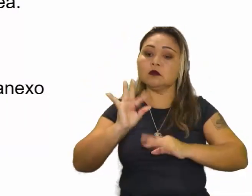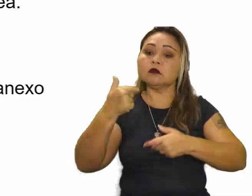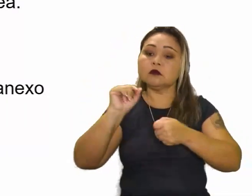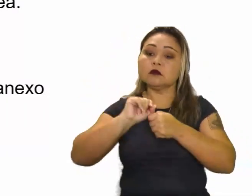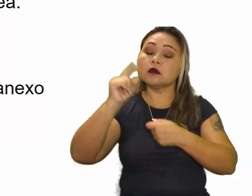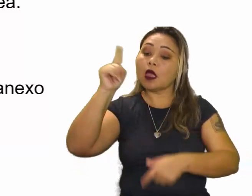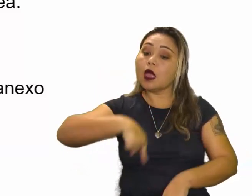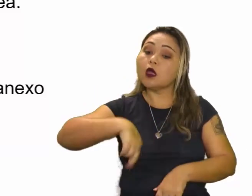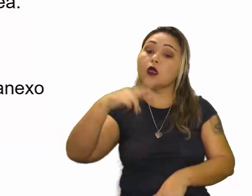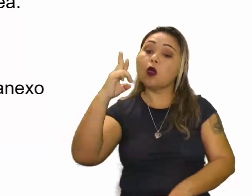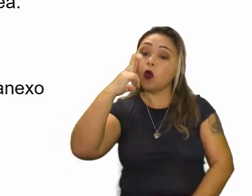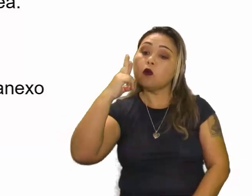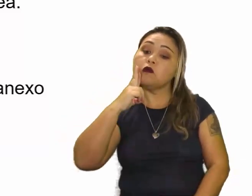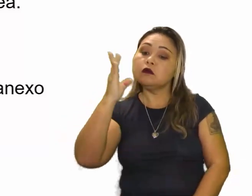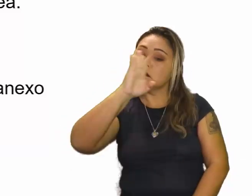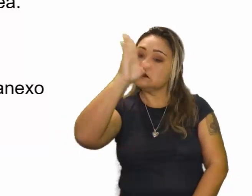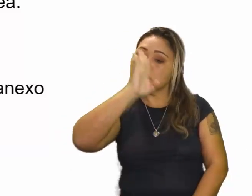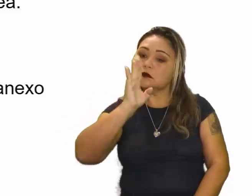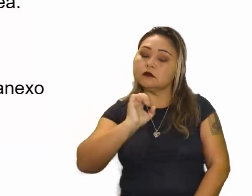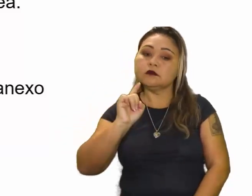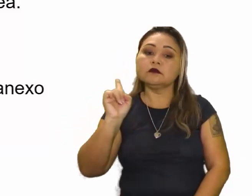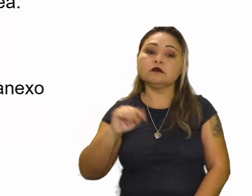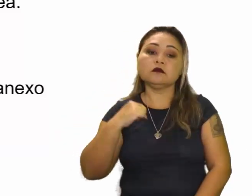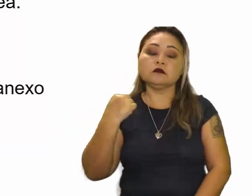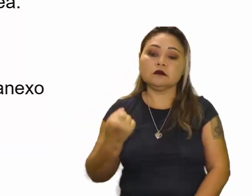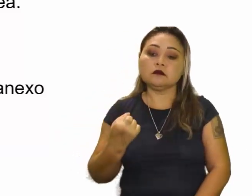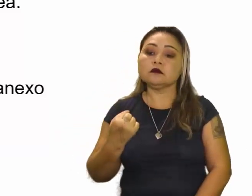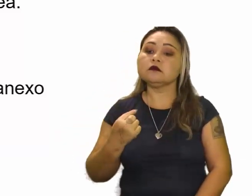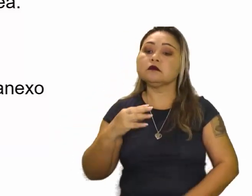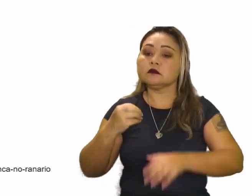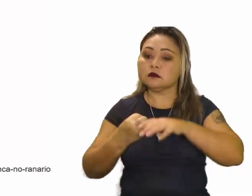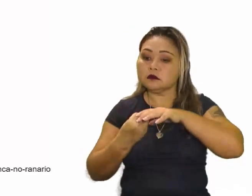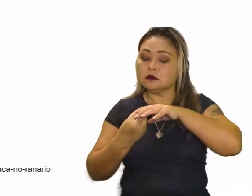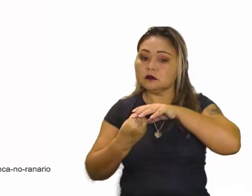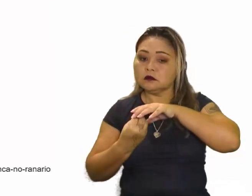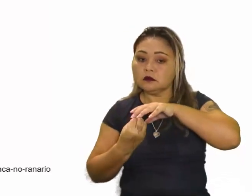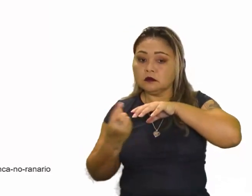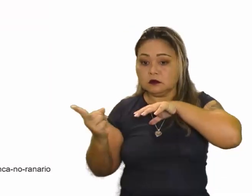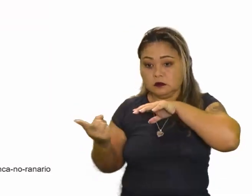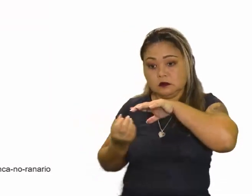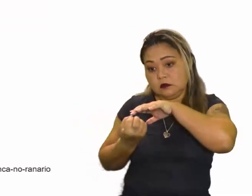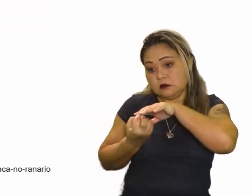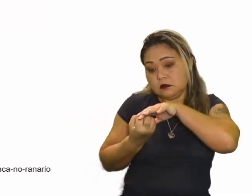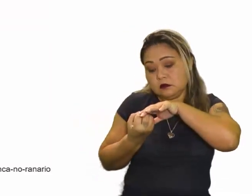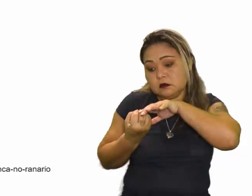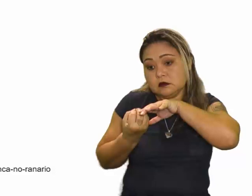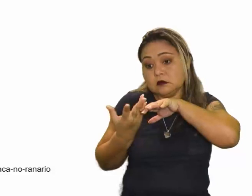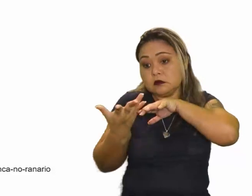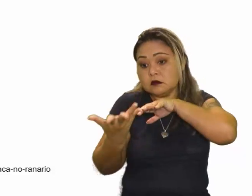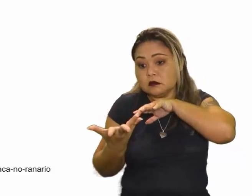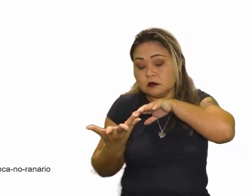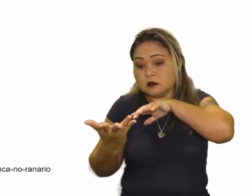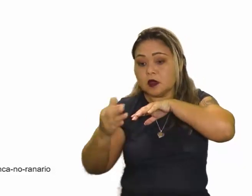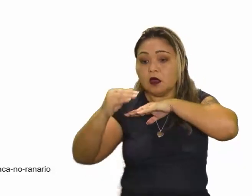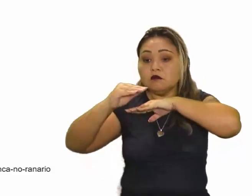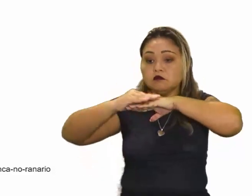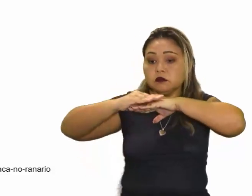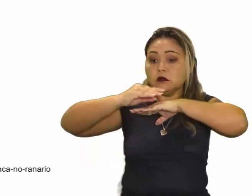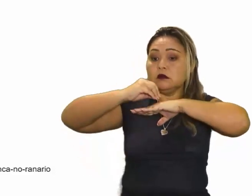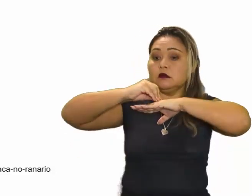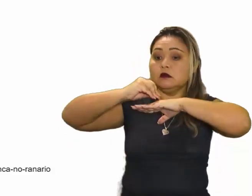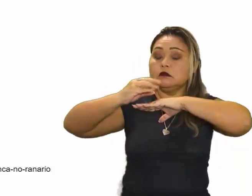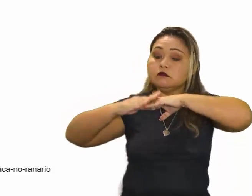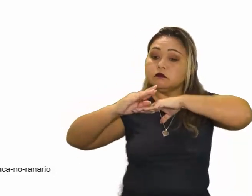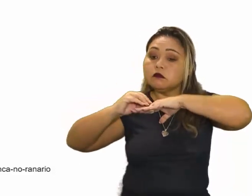Rondônia, Brasil. Então, olha só, a reprodução, meus queridos, é uma reprodução externa,